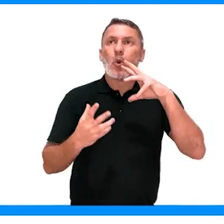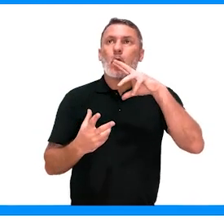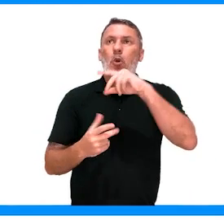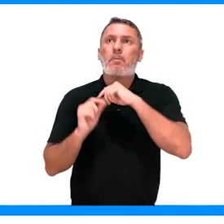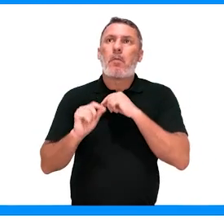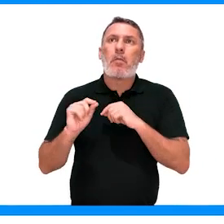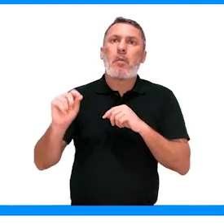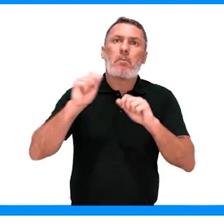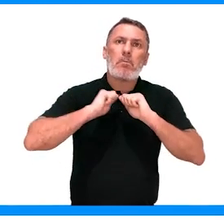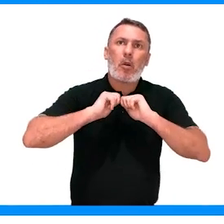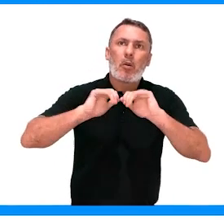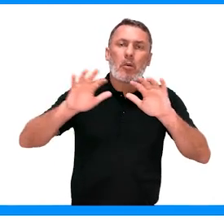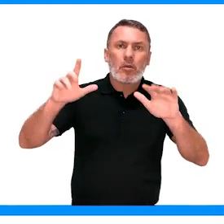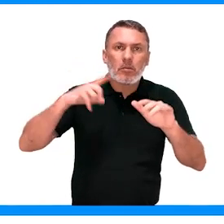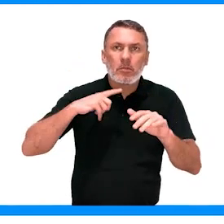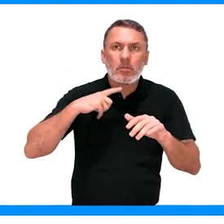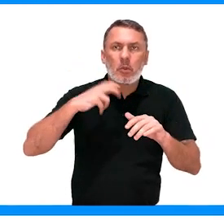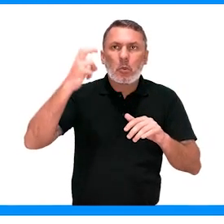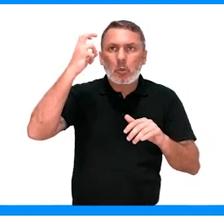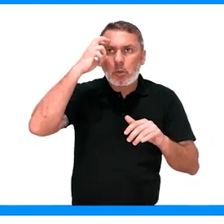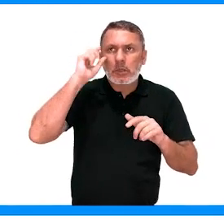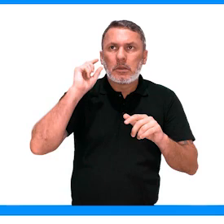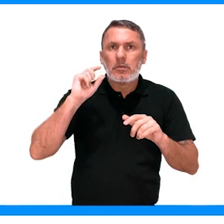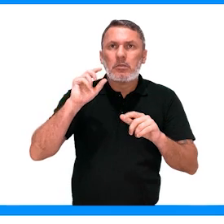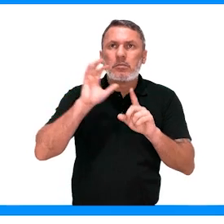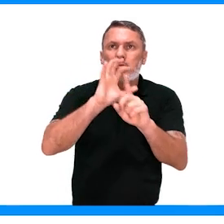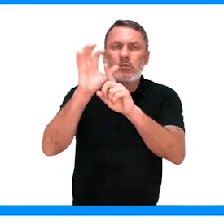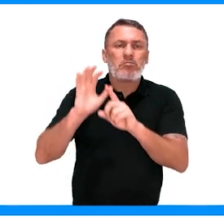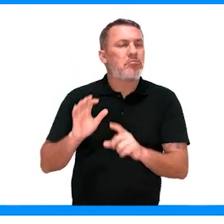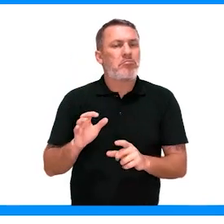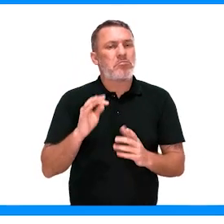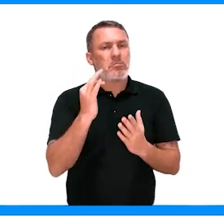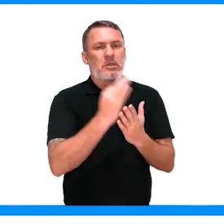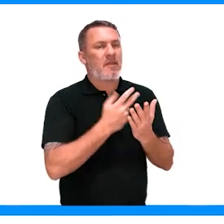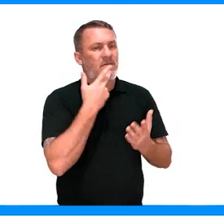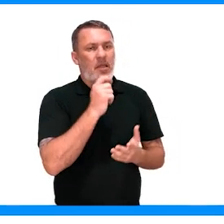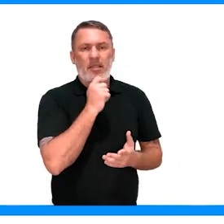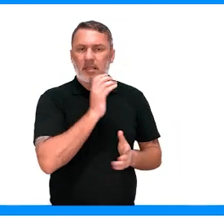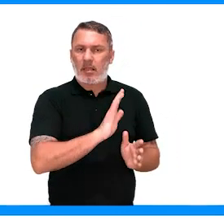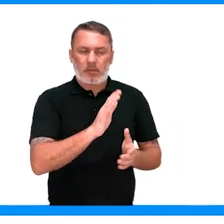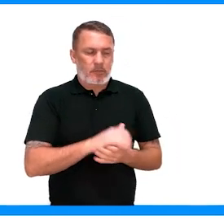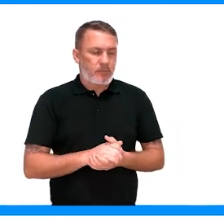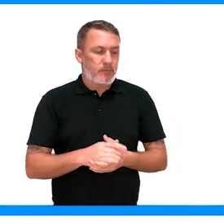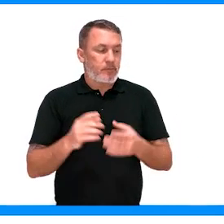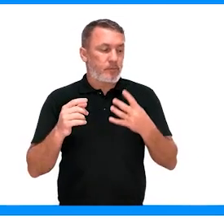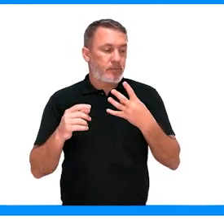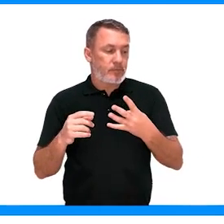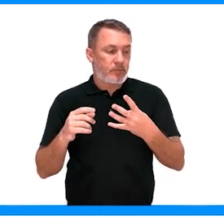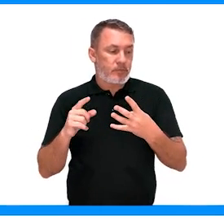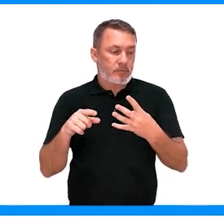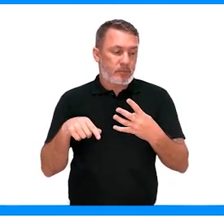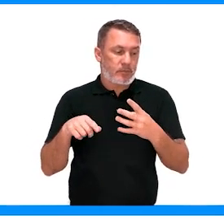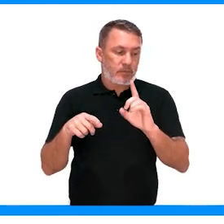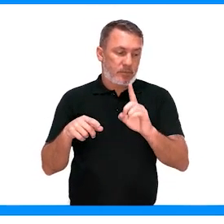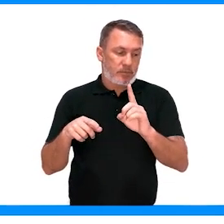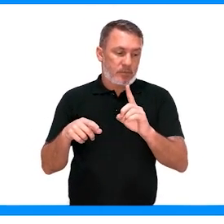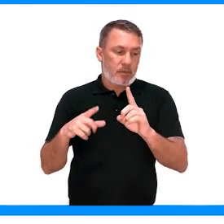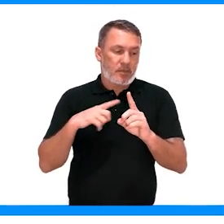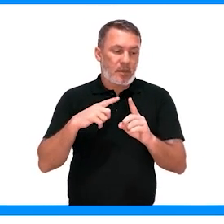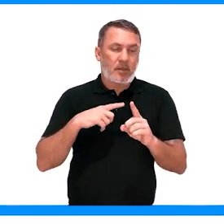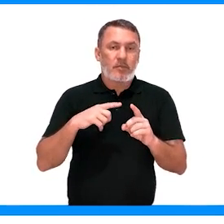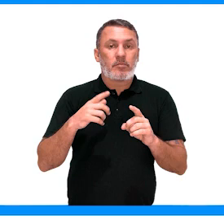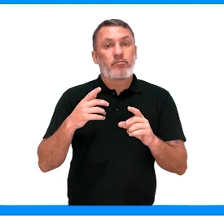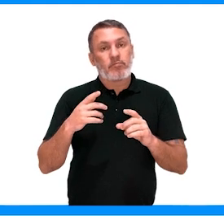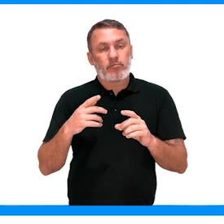partes do mundo? Também não fala isso no textinho, no nosso textinho. Produziram espécies de milho adaptáveis